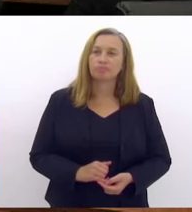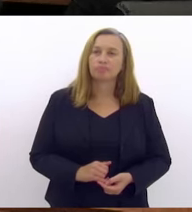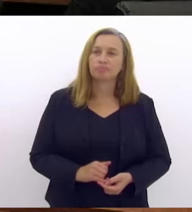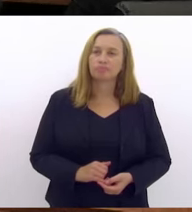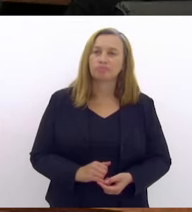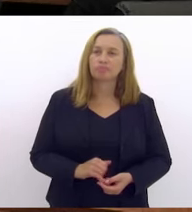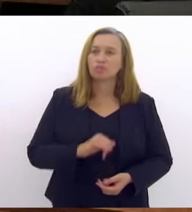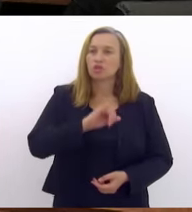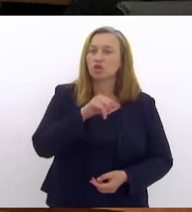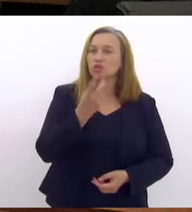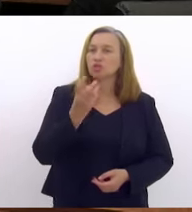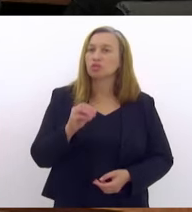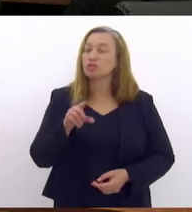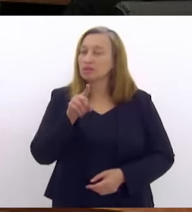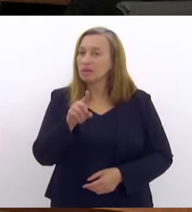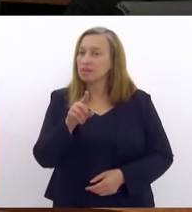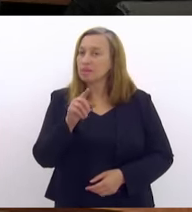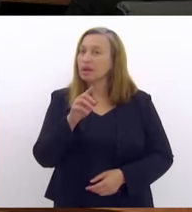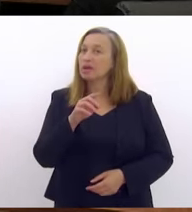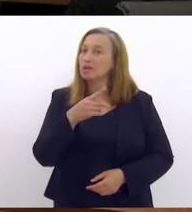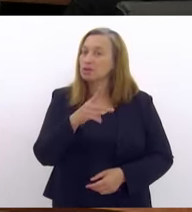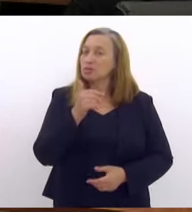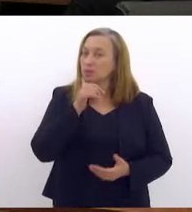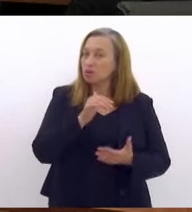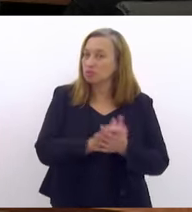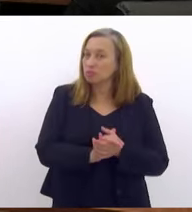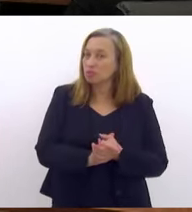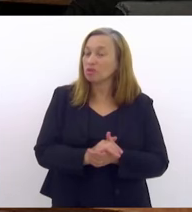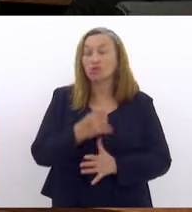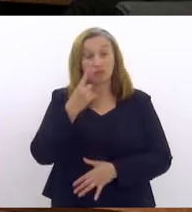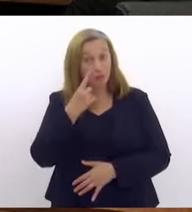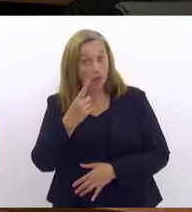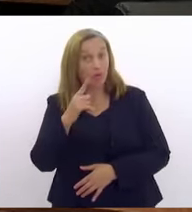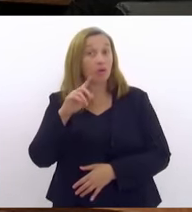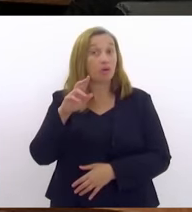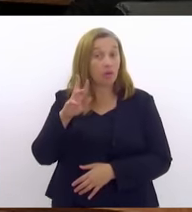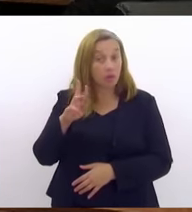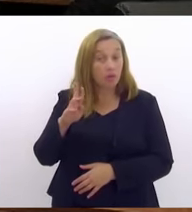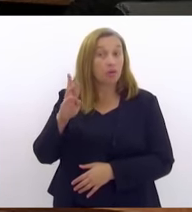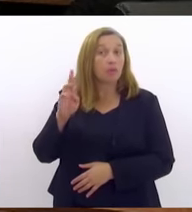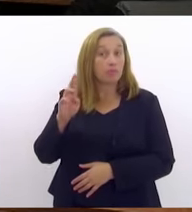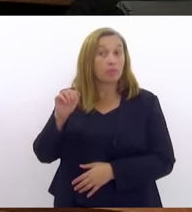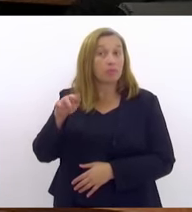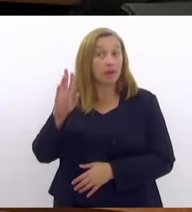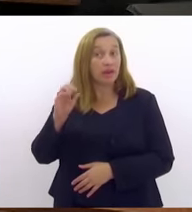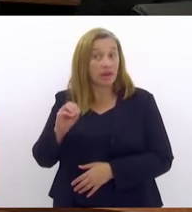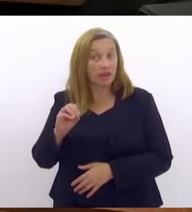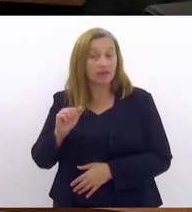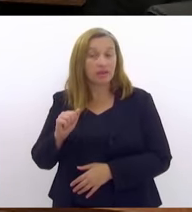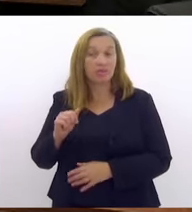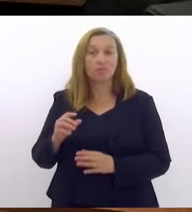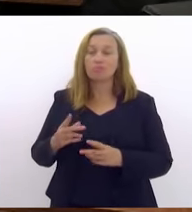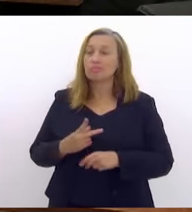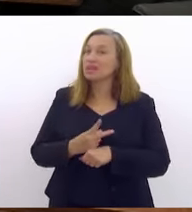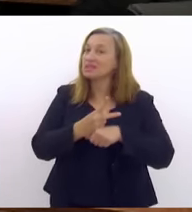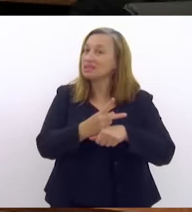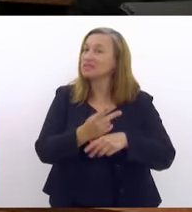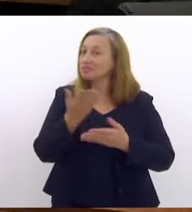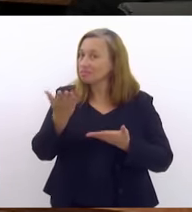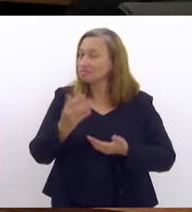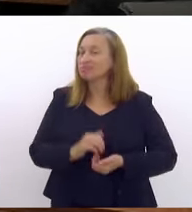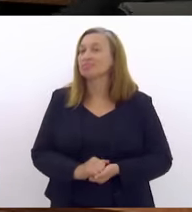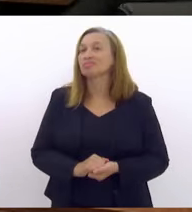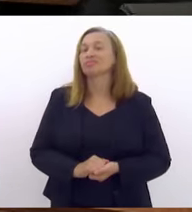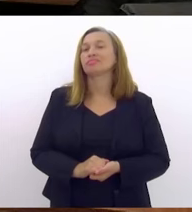Juninho, esse aí você leva para a Brena. Eu não sei se ela está nos assistindo aí, ó, a Brena. Com certeza. Mas vai levar para você uma lembrancinha aqui.